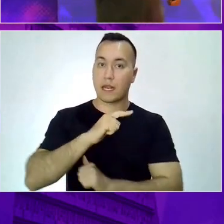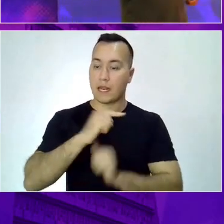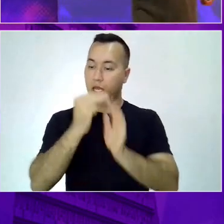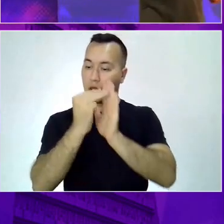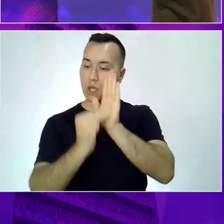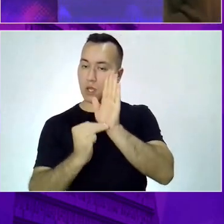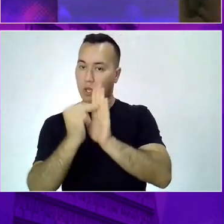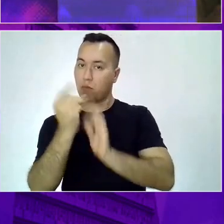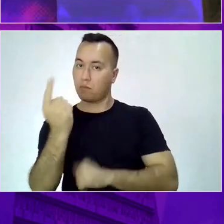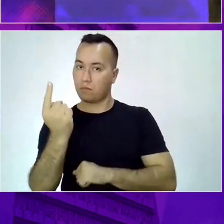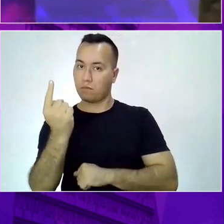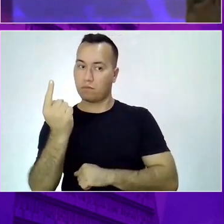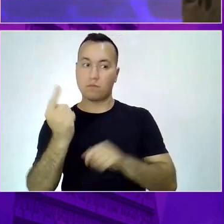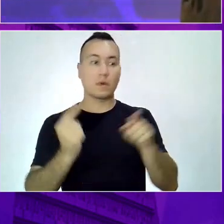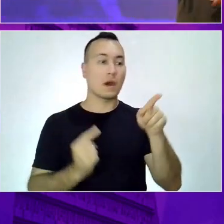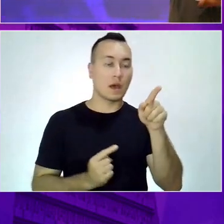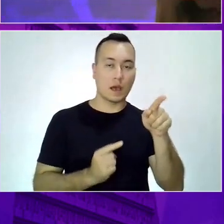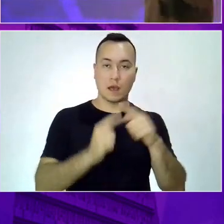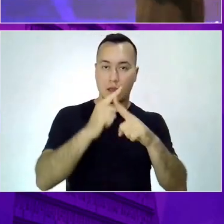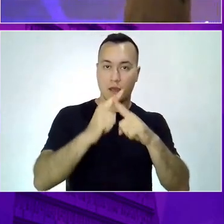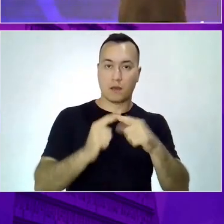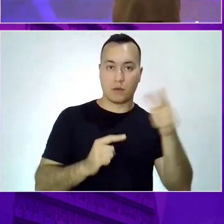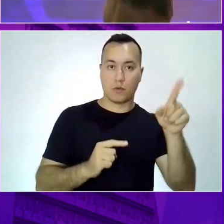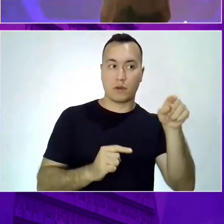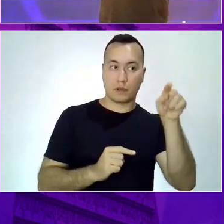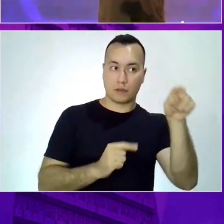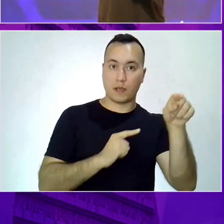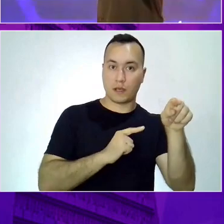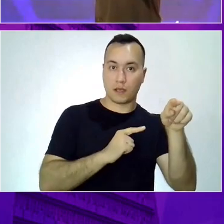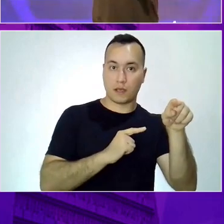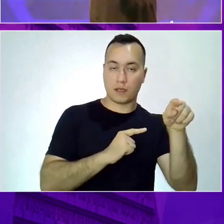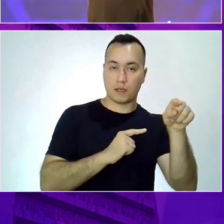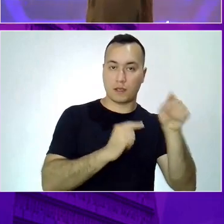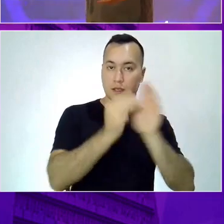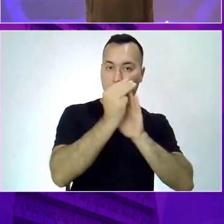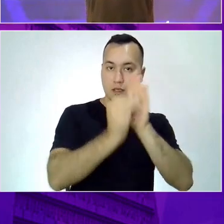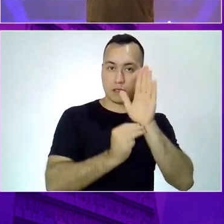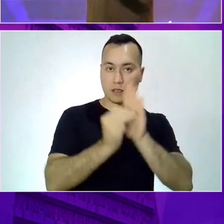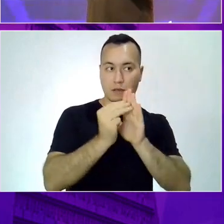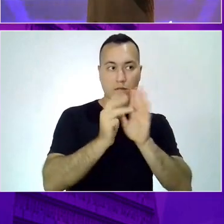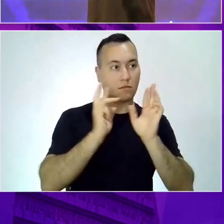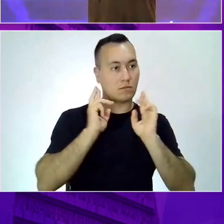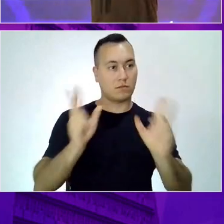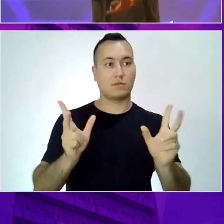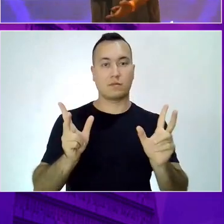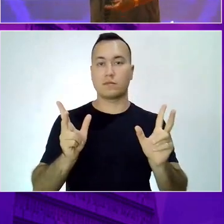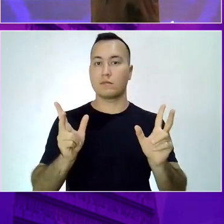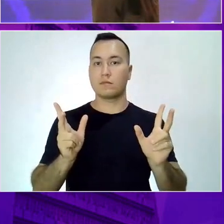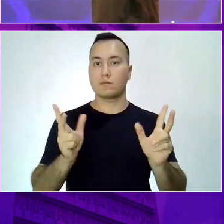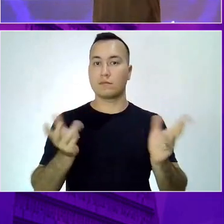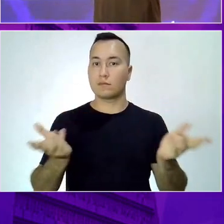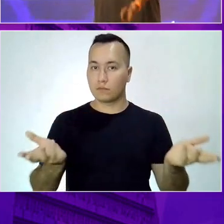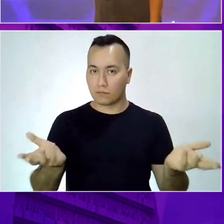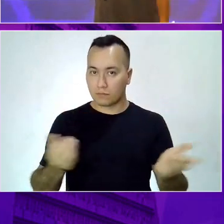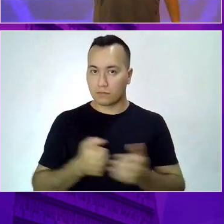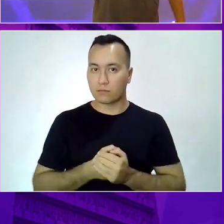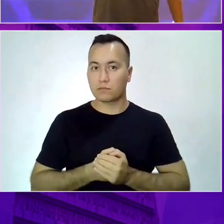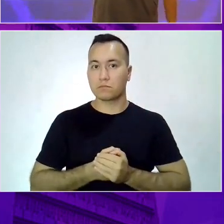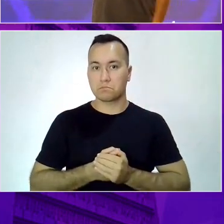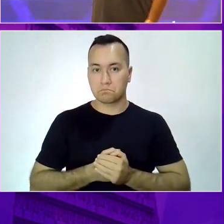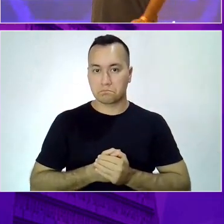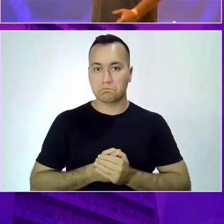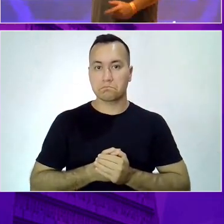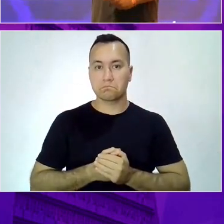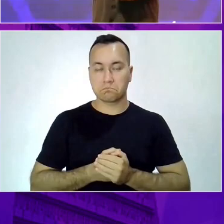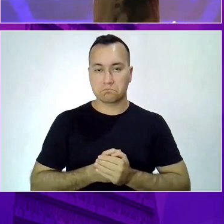outro está jogando um jogo infinito. Um jogo, na verdade, de colocar-se a serviço do seu propósito.